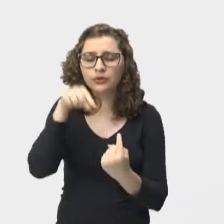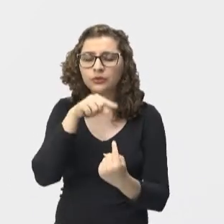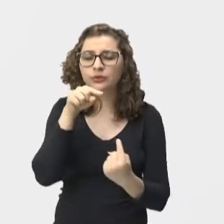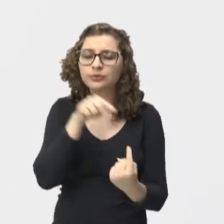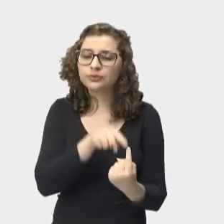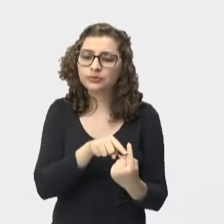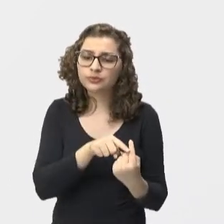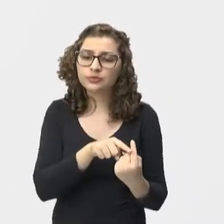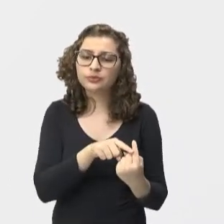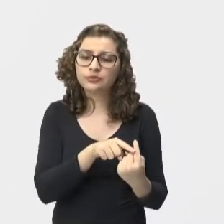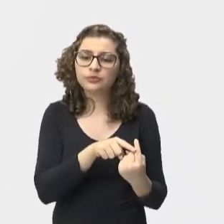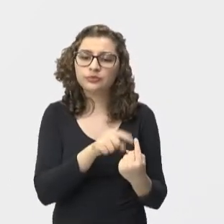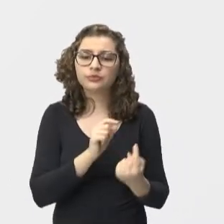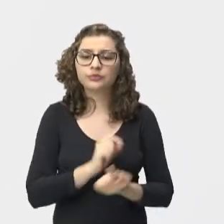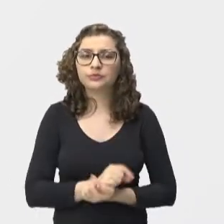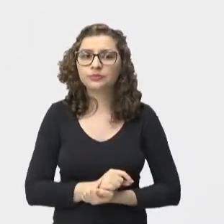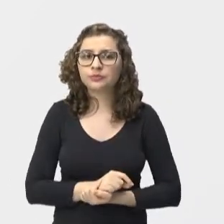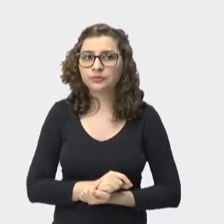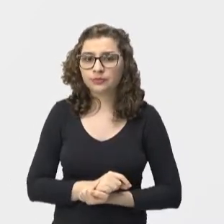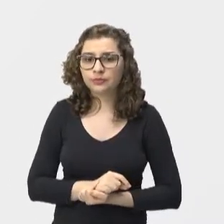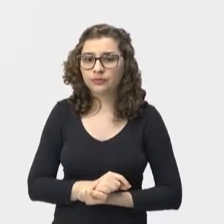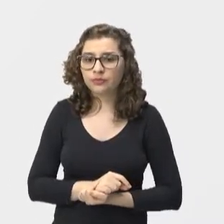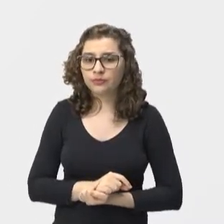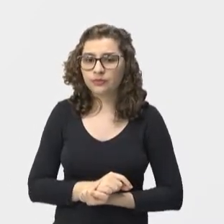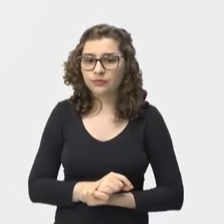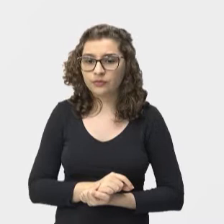objetivo a